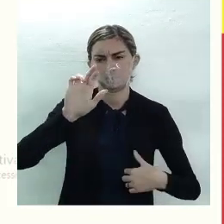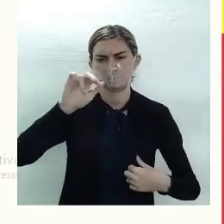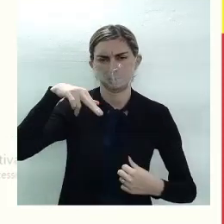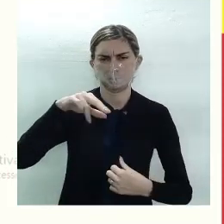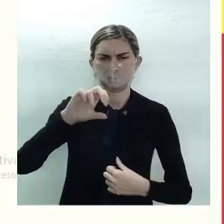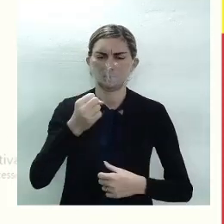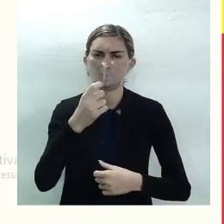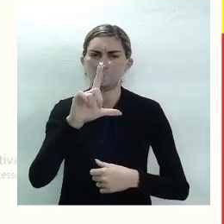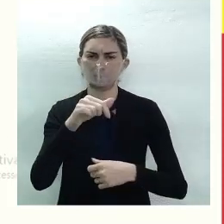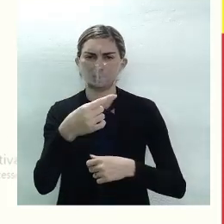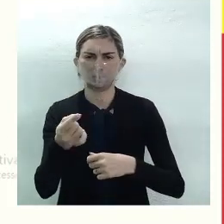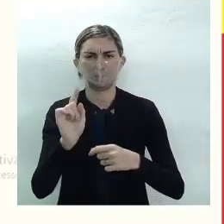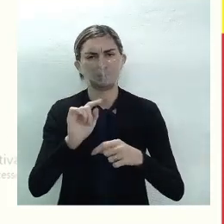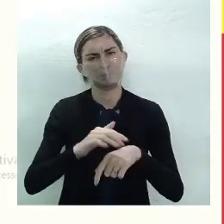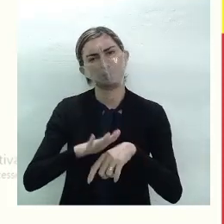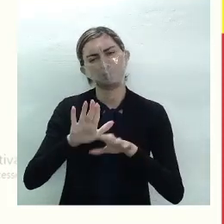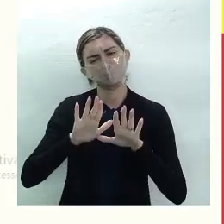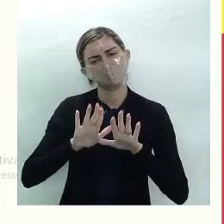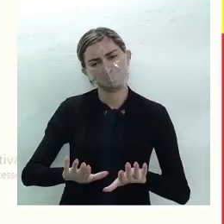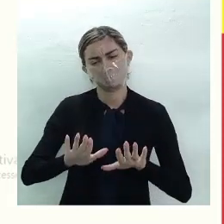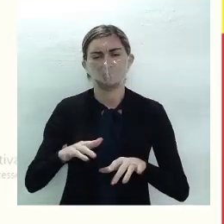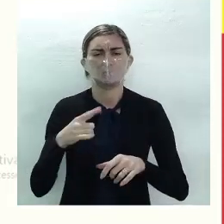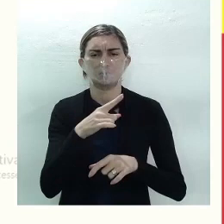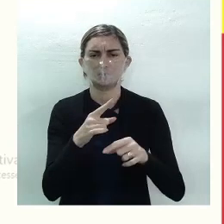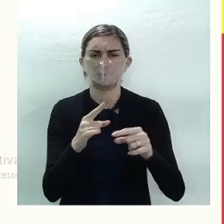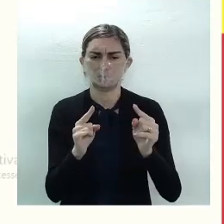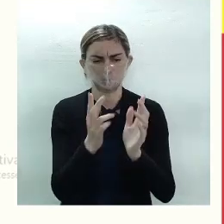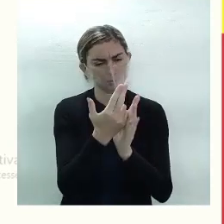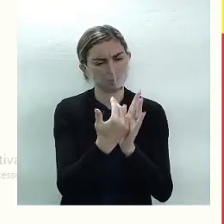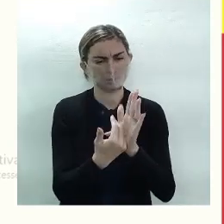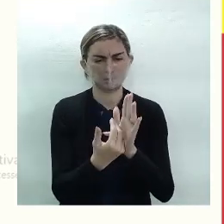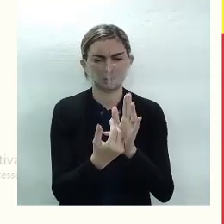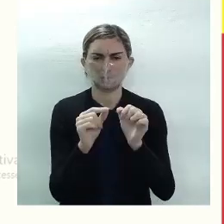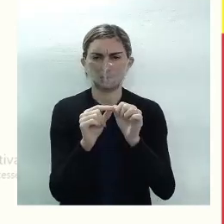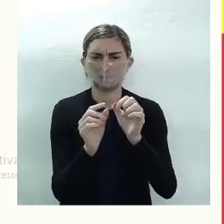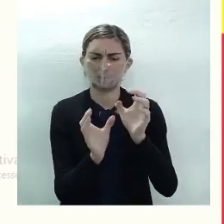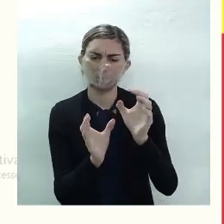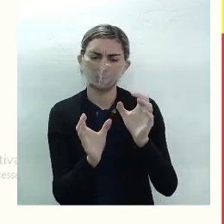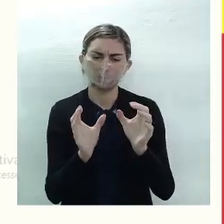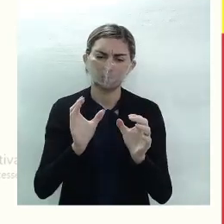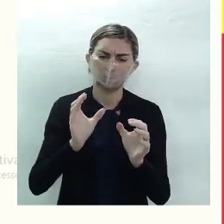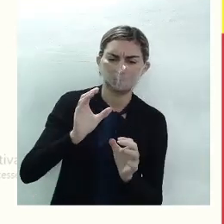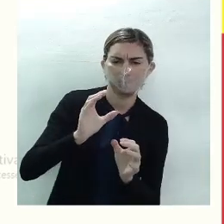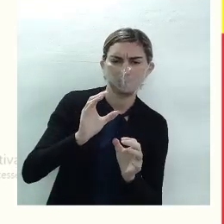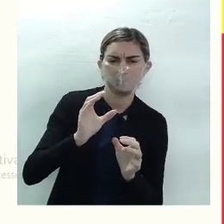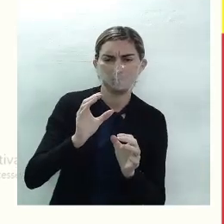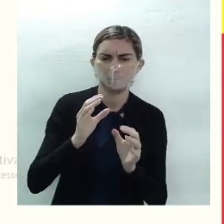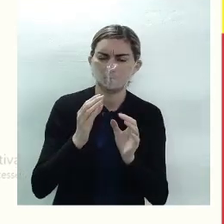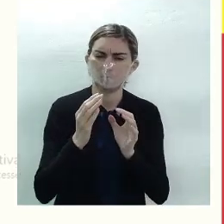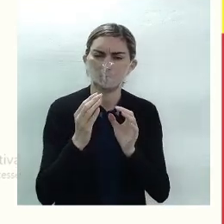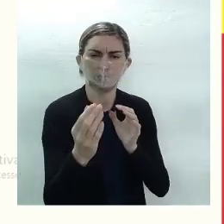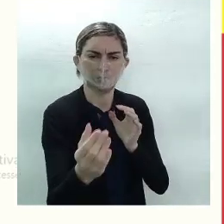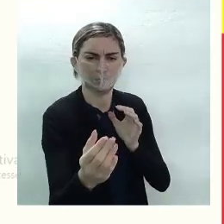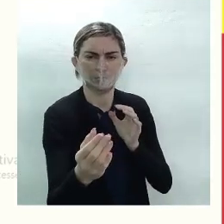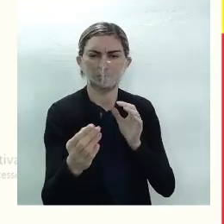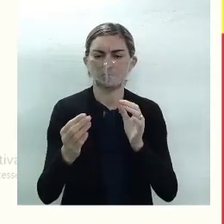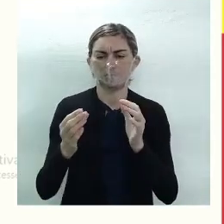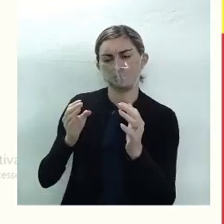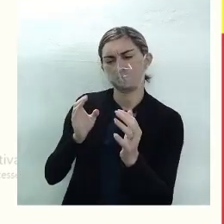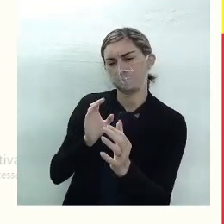A translação é a mais tranquila. Você pega a figura e faz um movimento para frente,